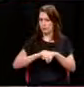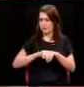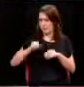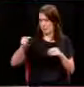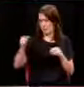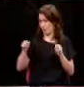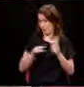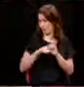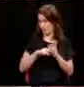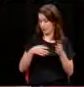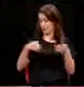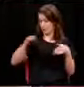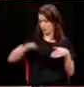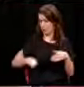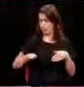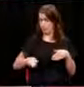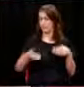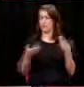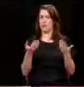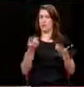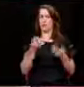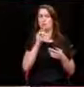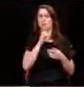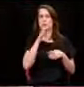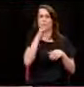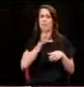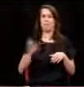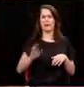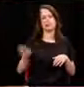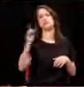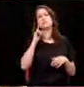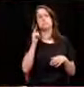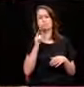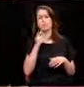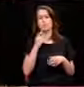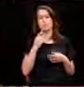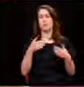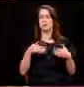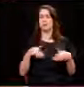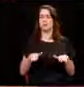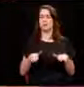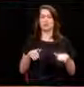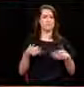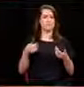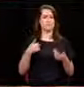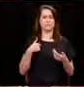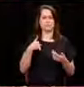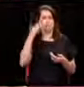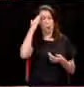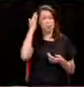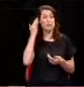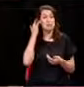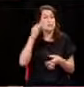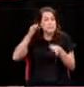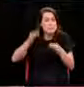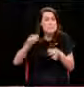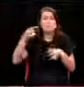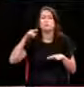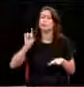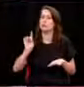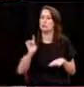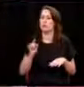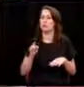surdo. Mas situam-se, eu diria que nós temos um número que eu acho que não é um número certo,